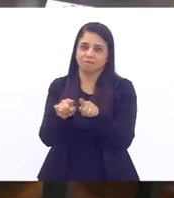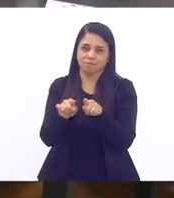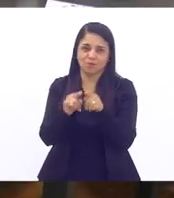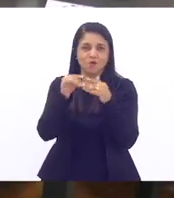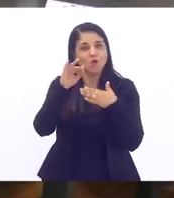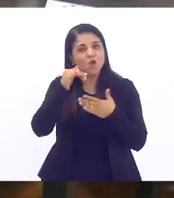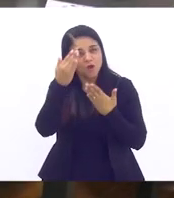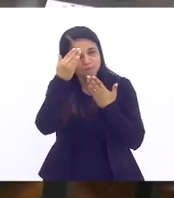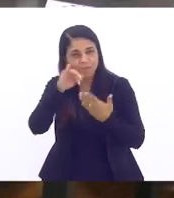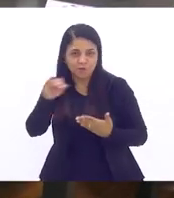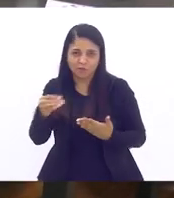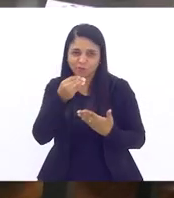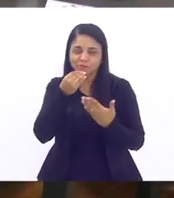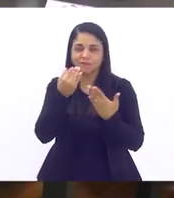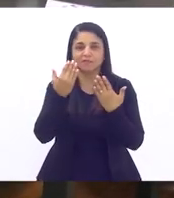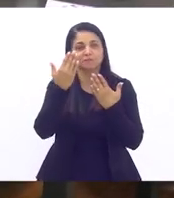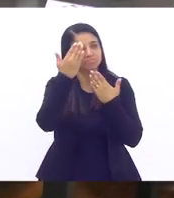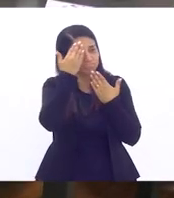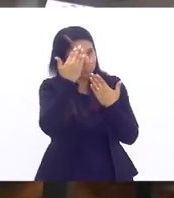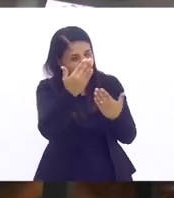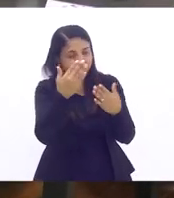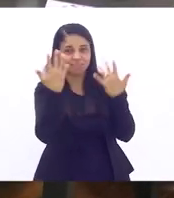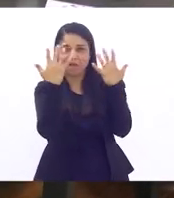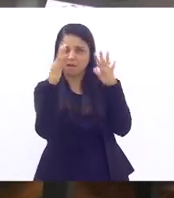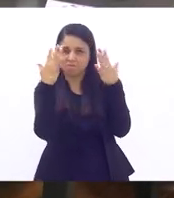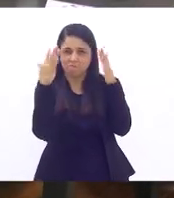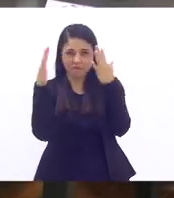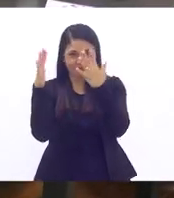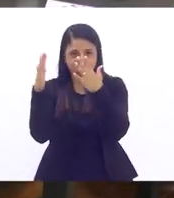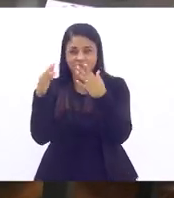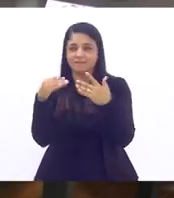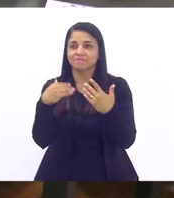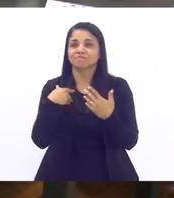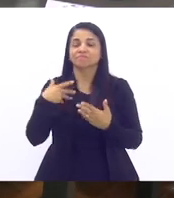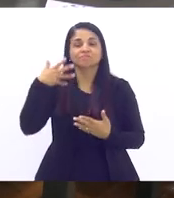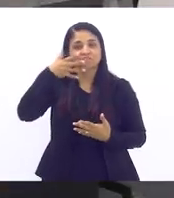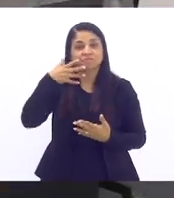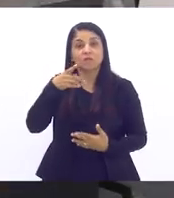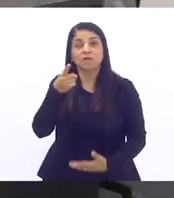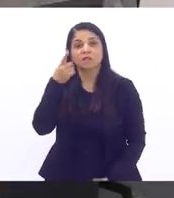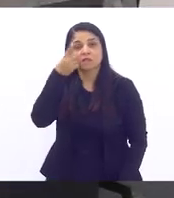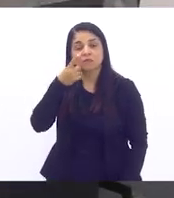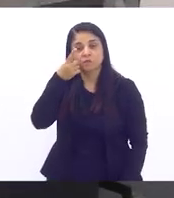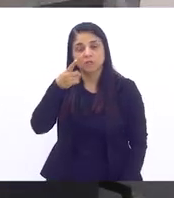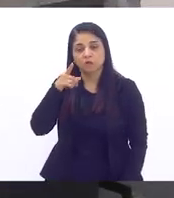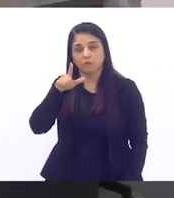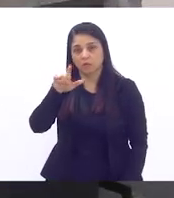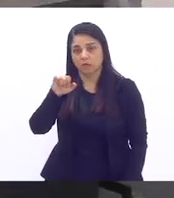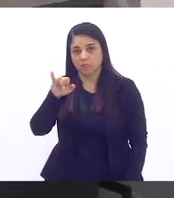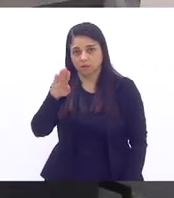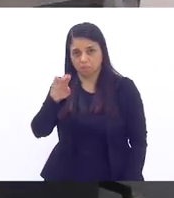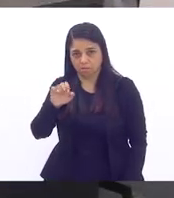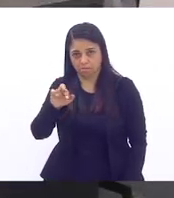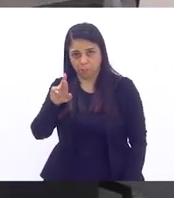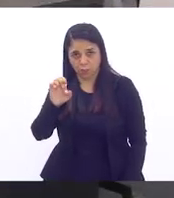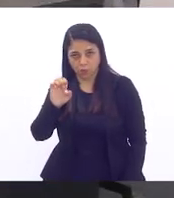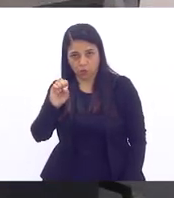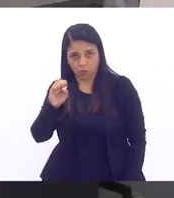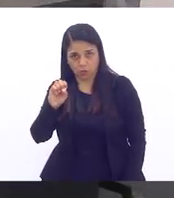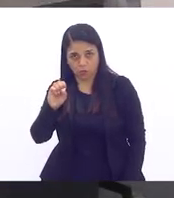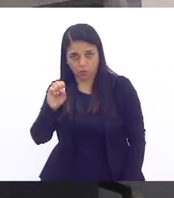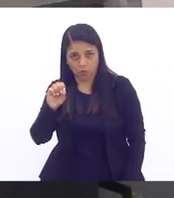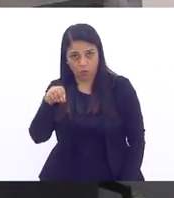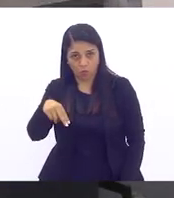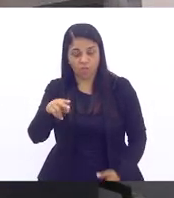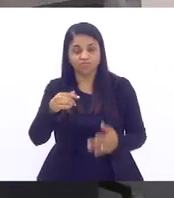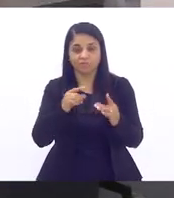parabéns pelas palavras Deputado librelon tá no online conosco primeiro te agradecer meu